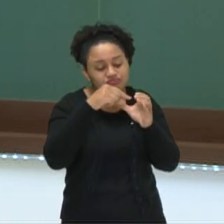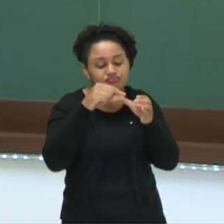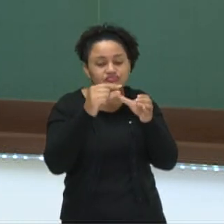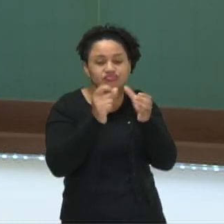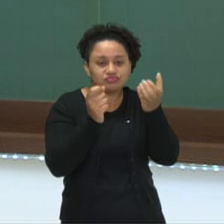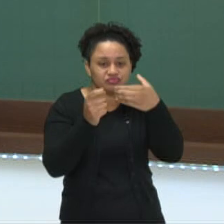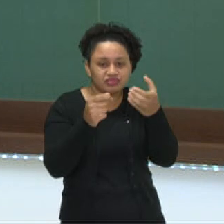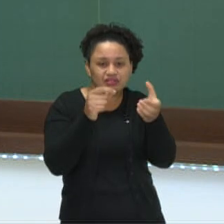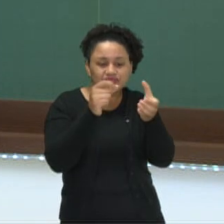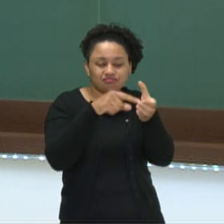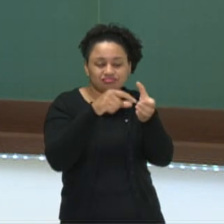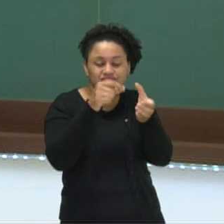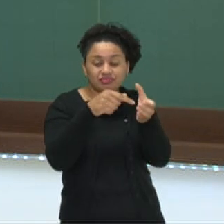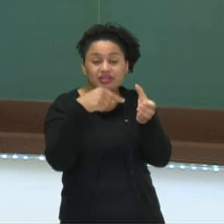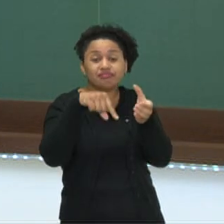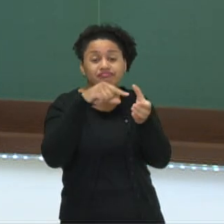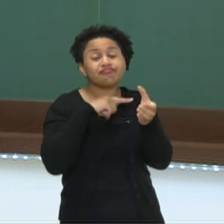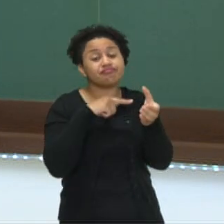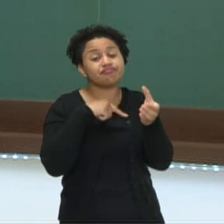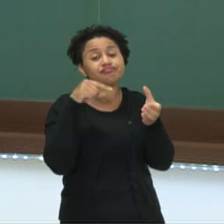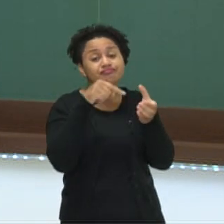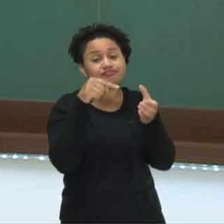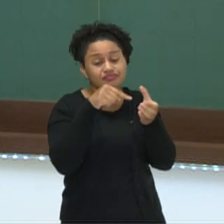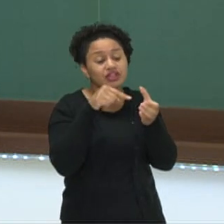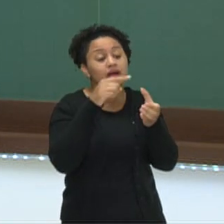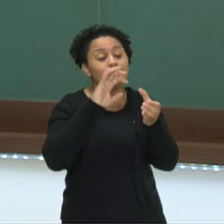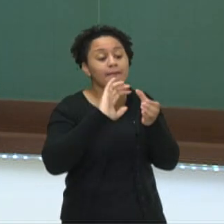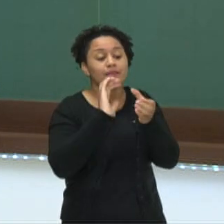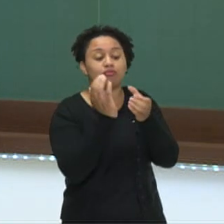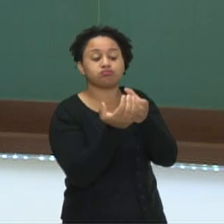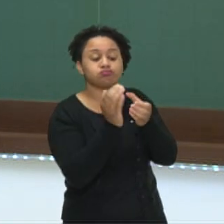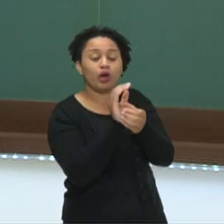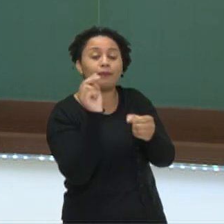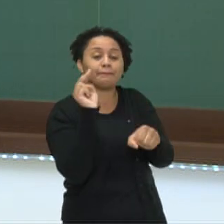fruto. Porque o fruto ele vai proteger